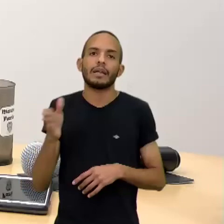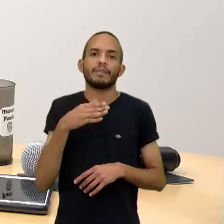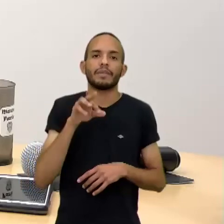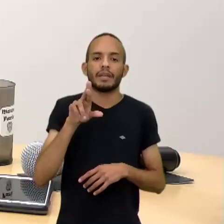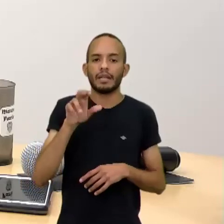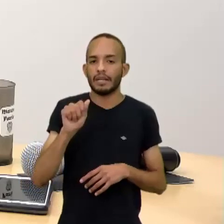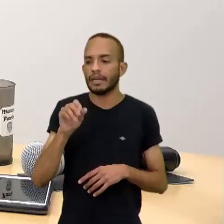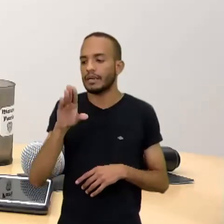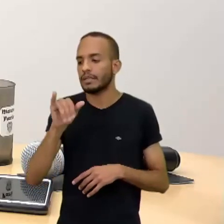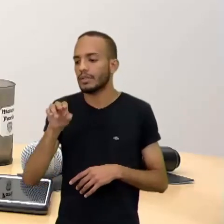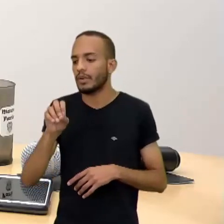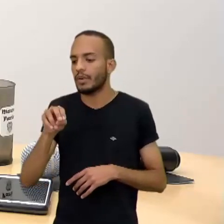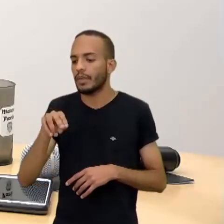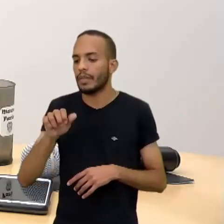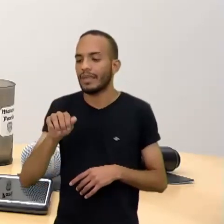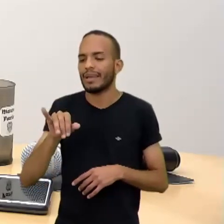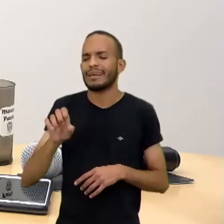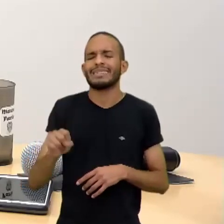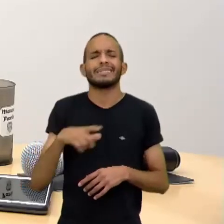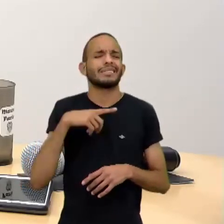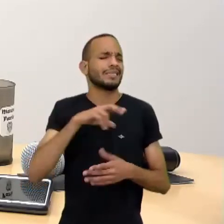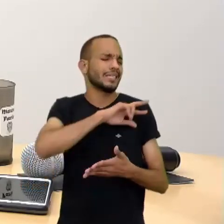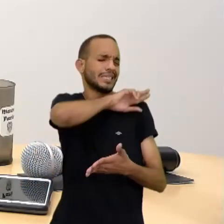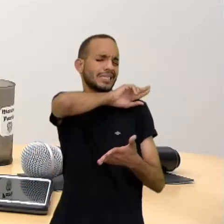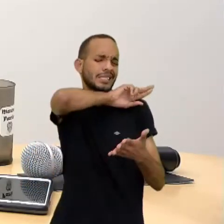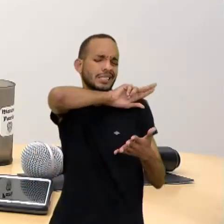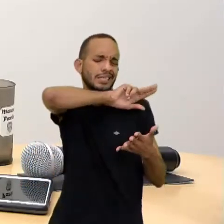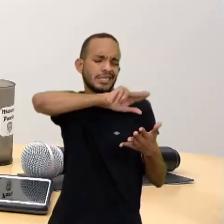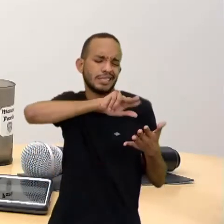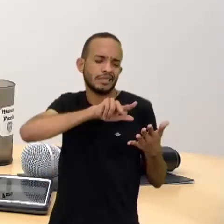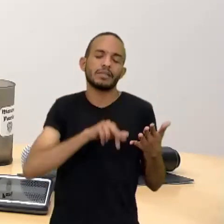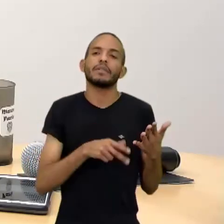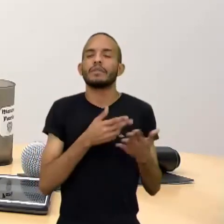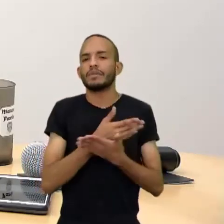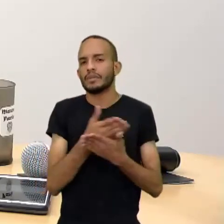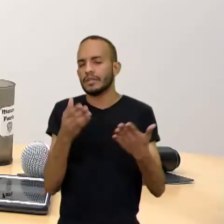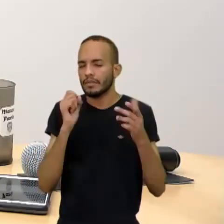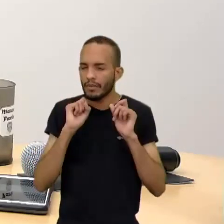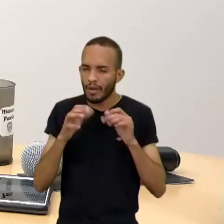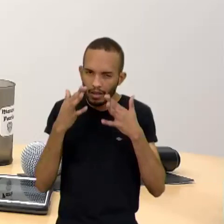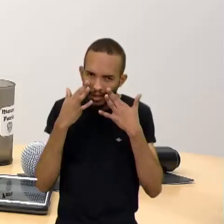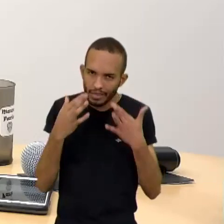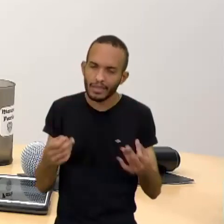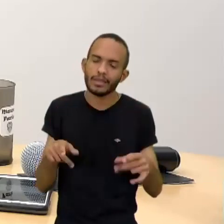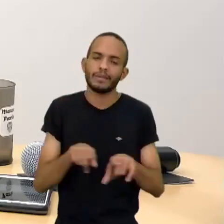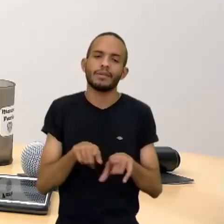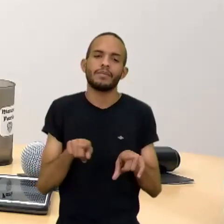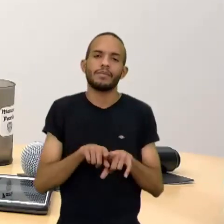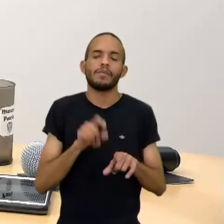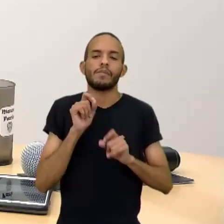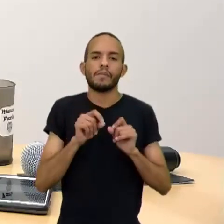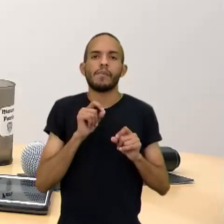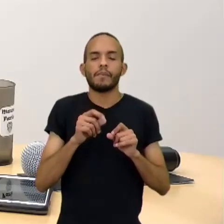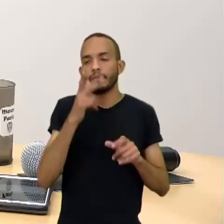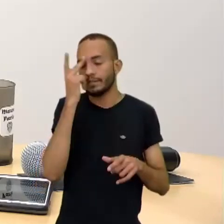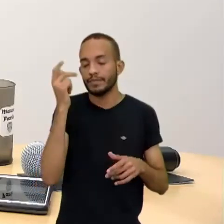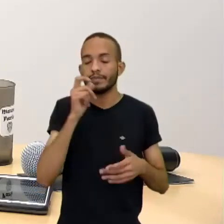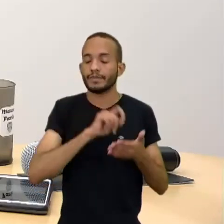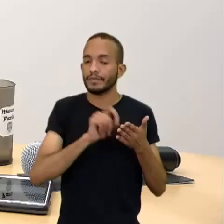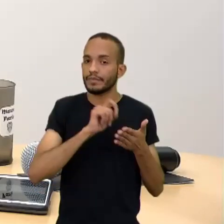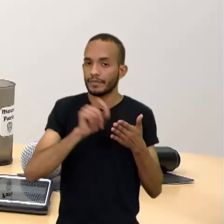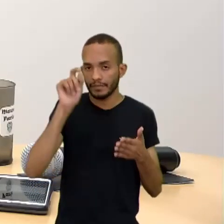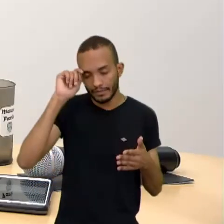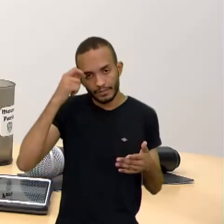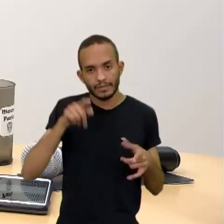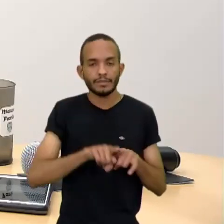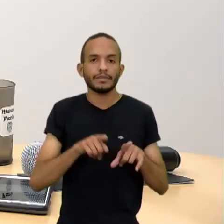né, de escritores. Que tem, então assim, você tem um leque aí de opções para você se antenar com autores negros,